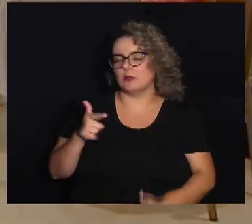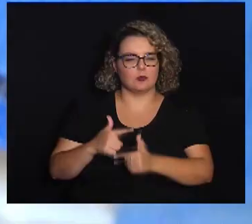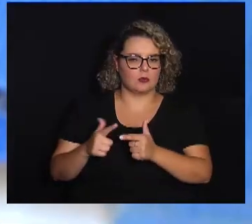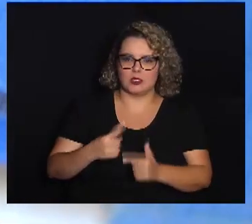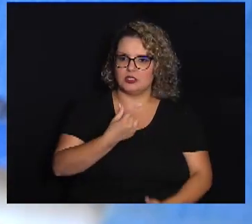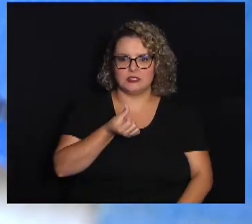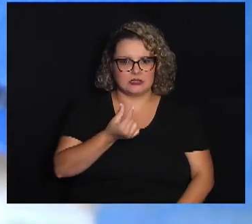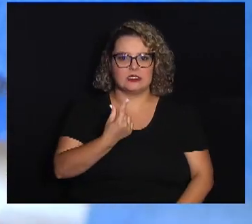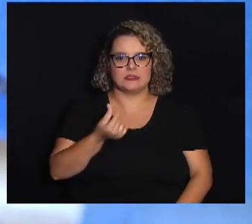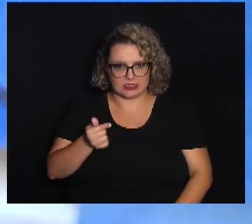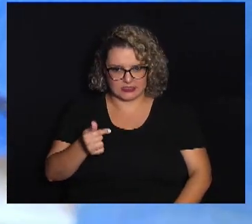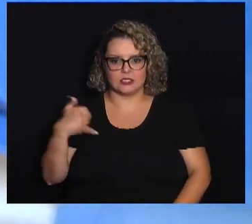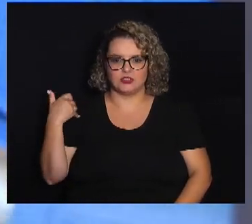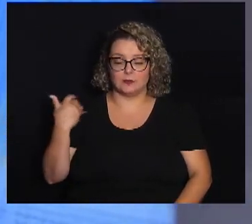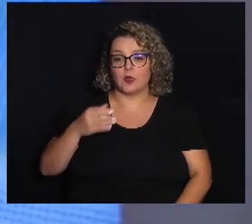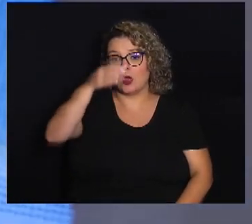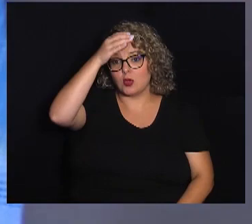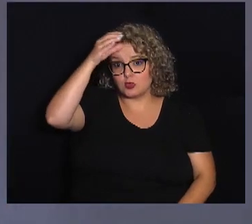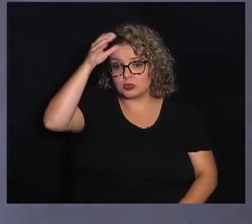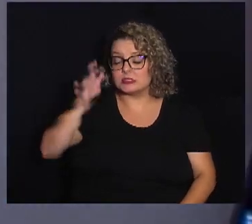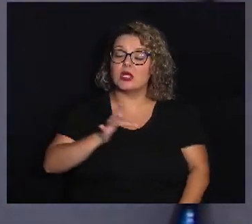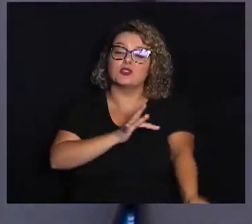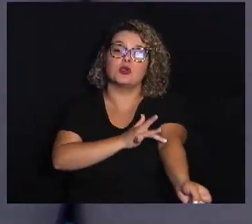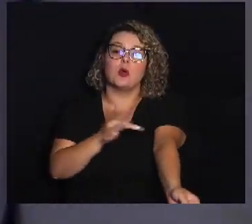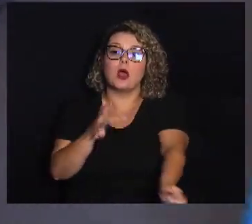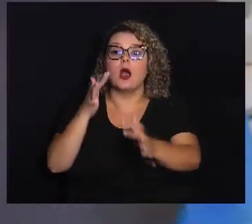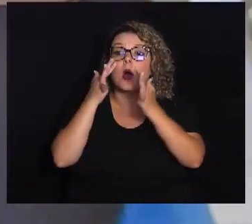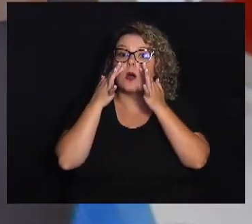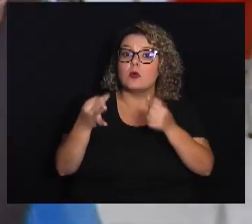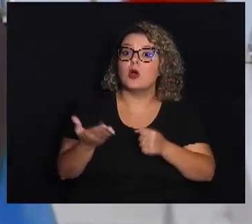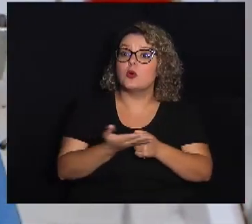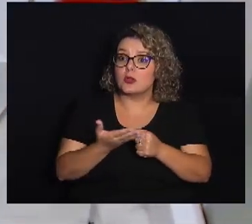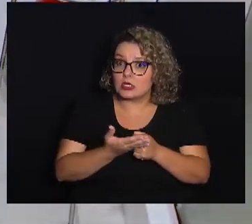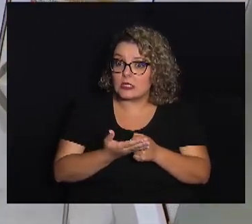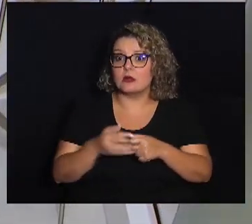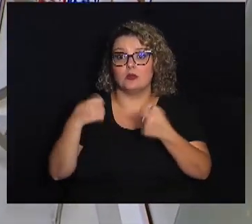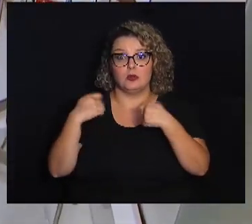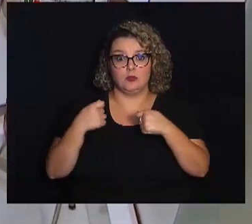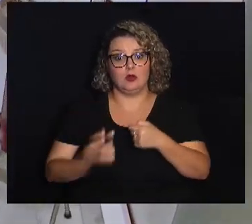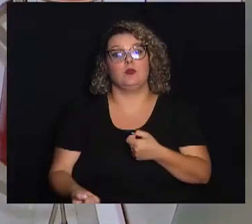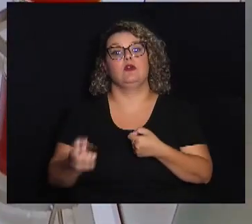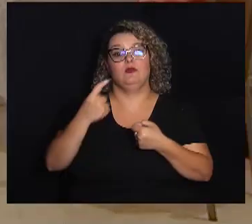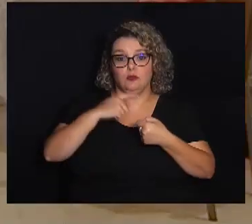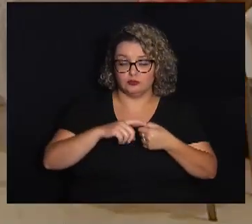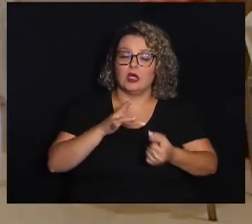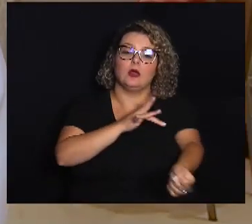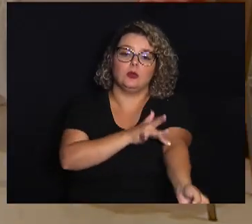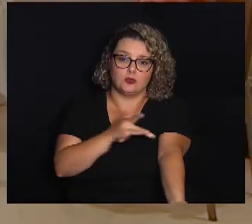17 anos. Os clientes que já doaram sangue devem prestar atenção ao intervalo de tempo necessários para a próxima